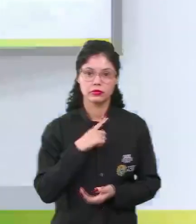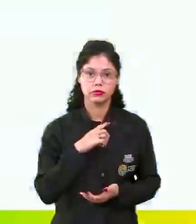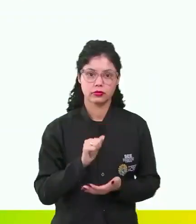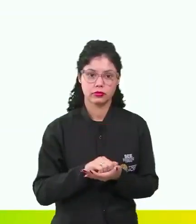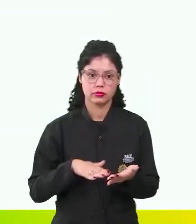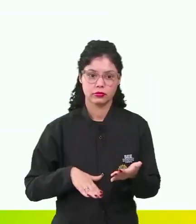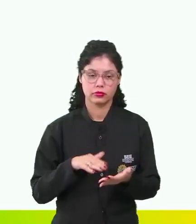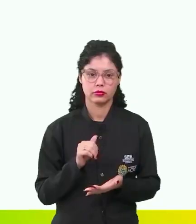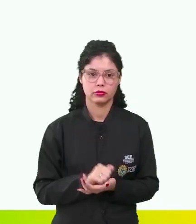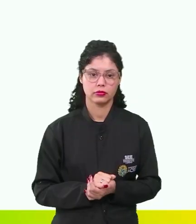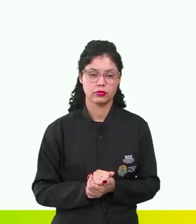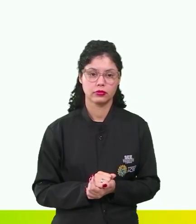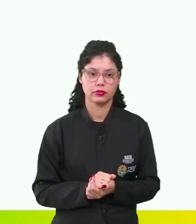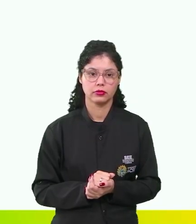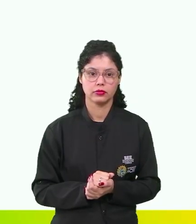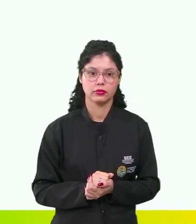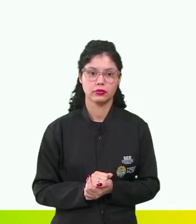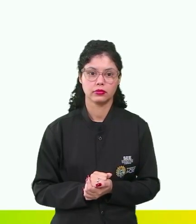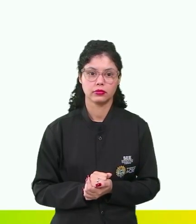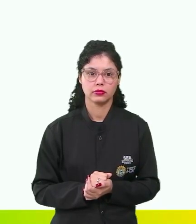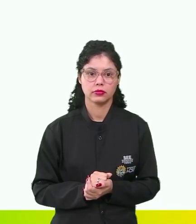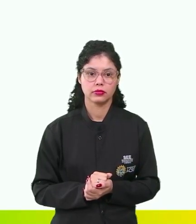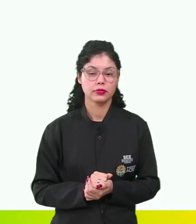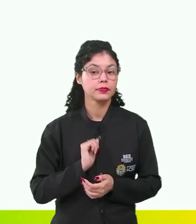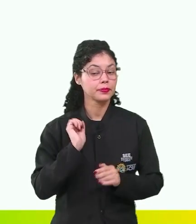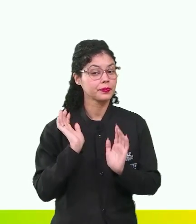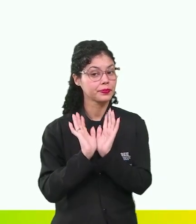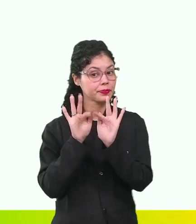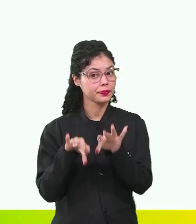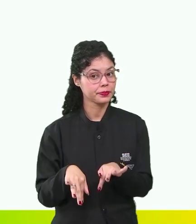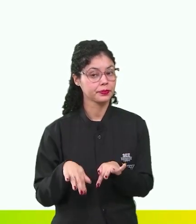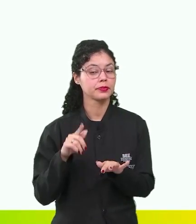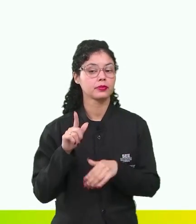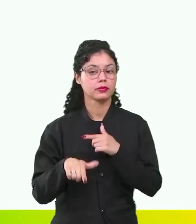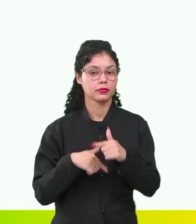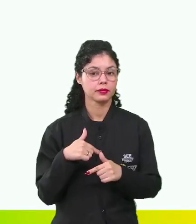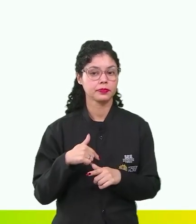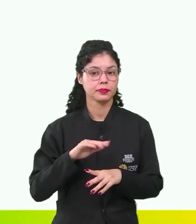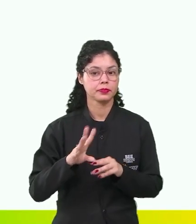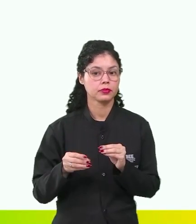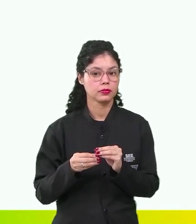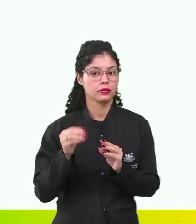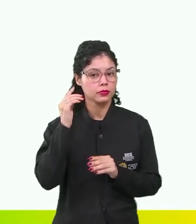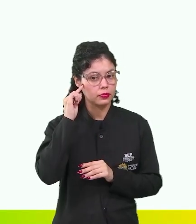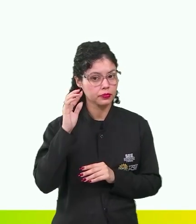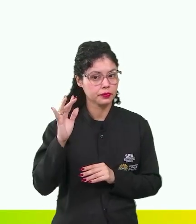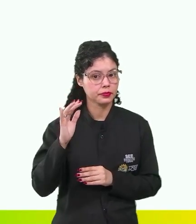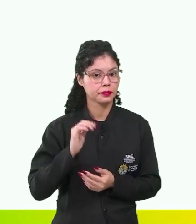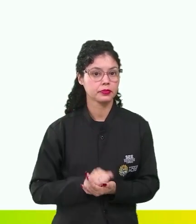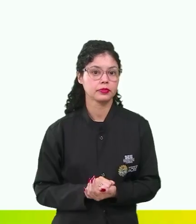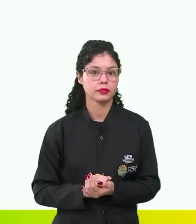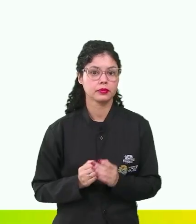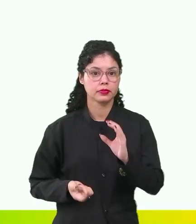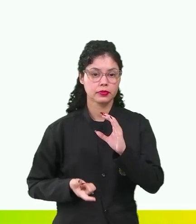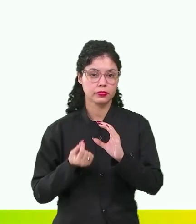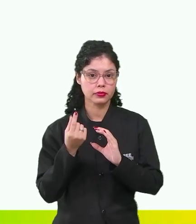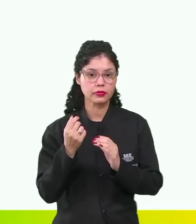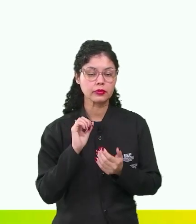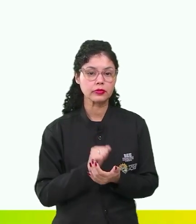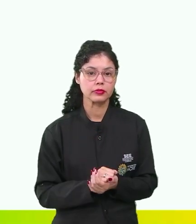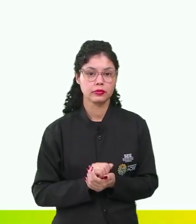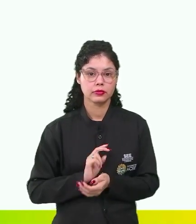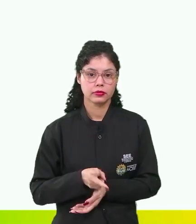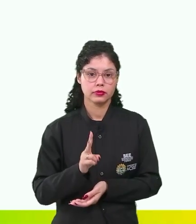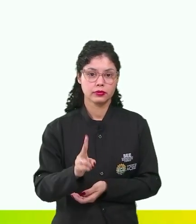uma atividade para a gente concluir o nosso trabalho de forma assim mais reflexiva. Então, no capitalismo,